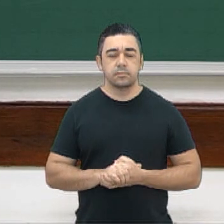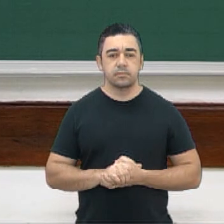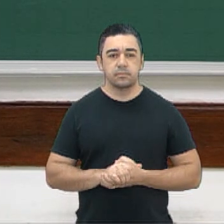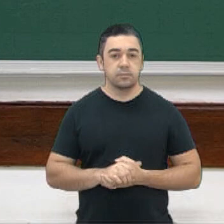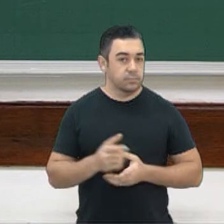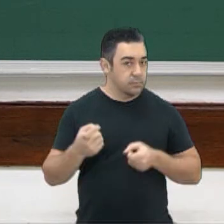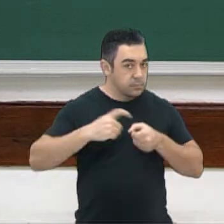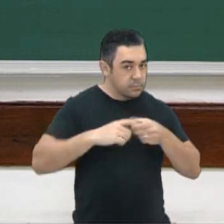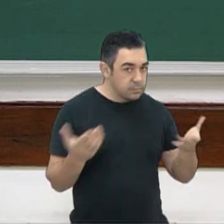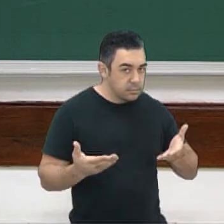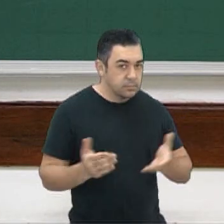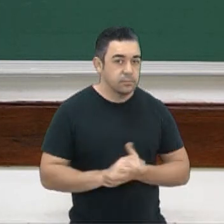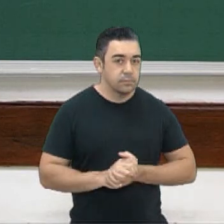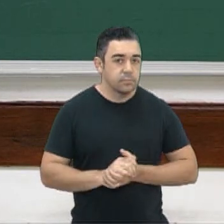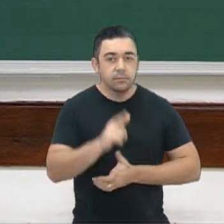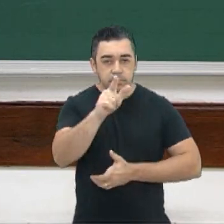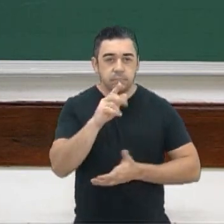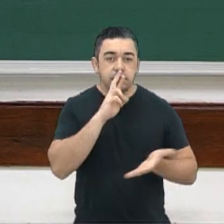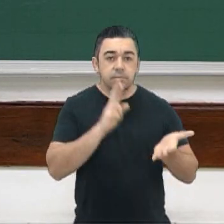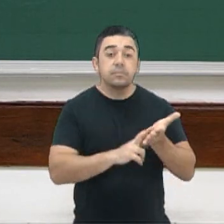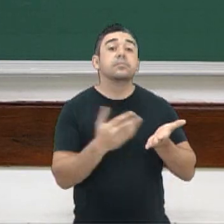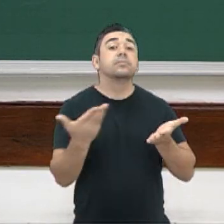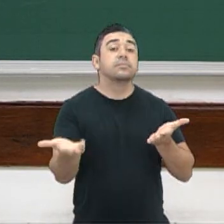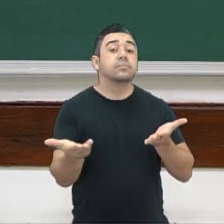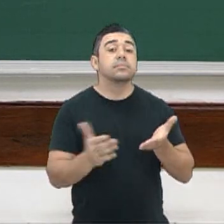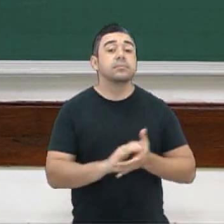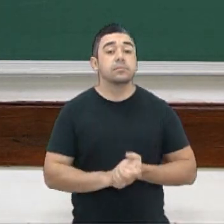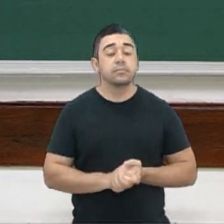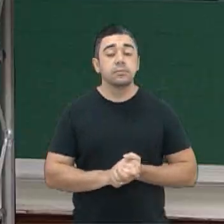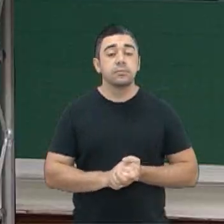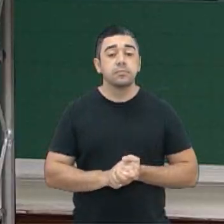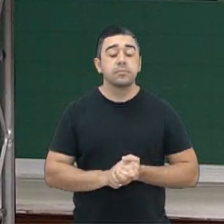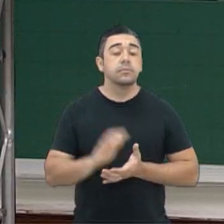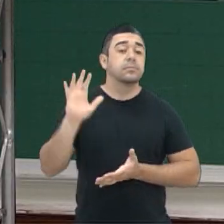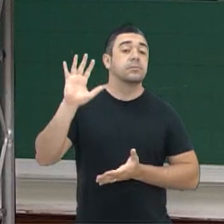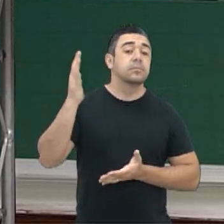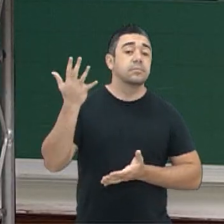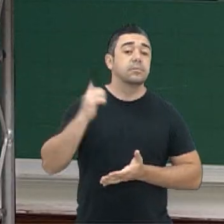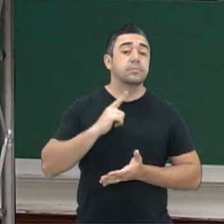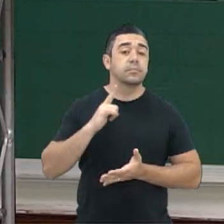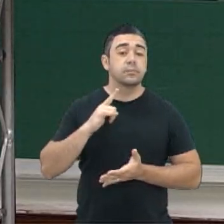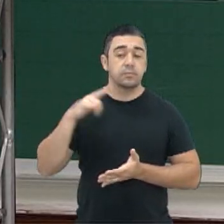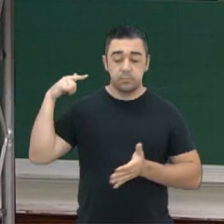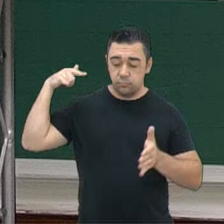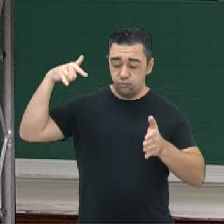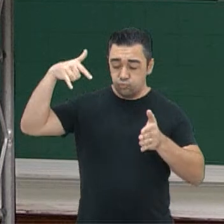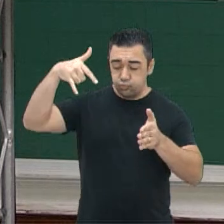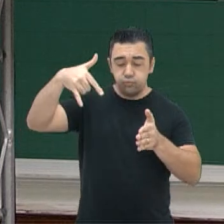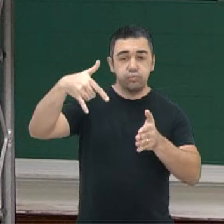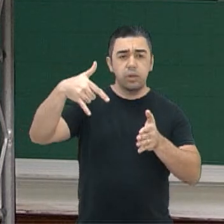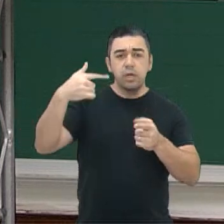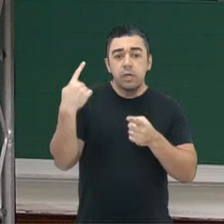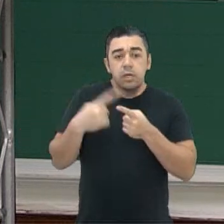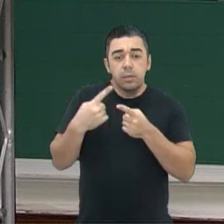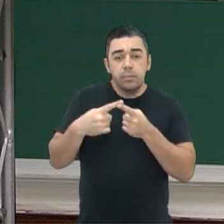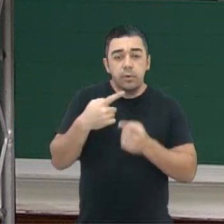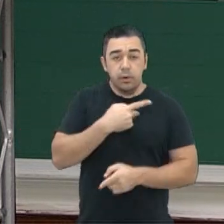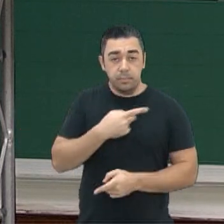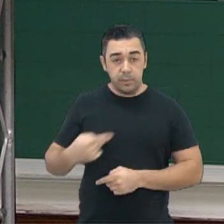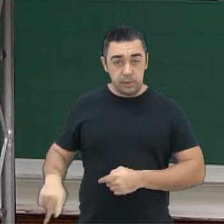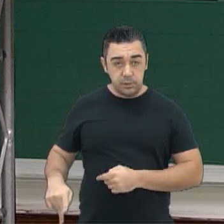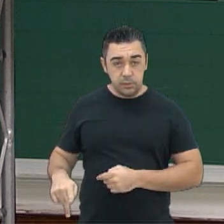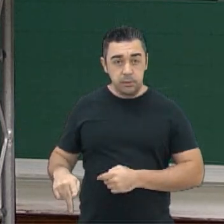Voltei, galera. E aí, o que vocês responderam? Como ocorreu o ataque a Pearl Harbor? E por que o presidente dos Estados Unidos,